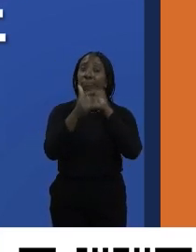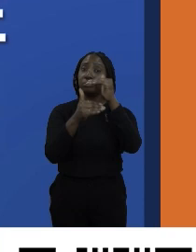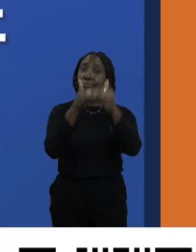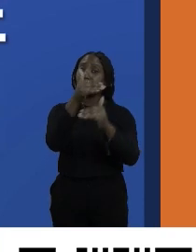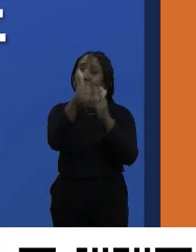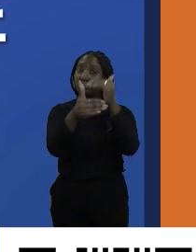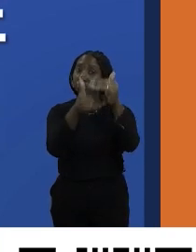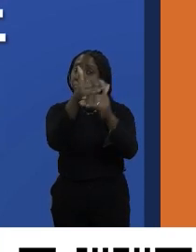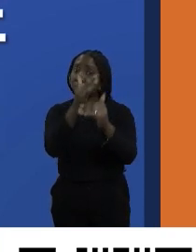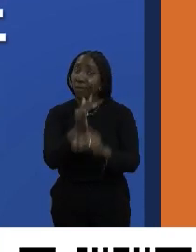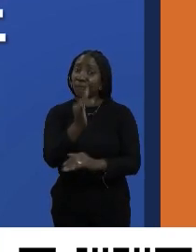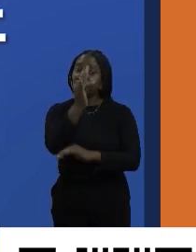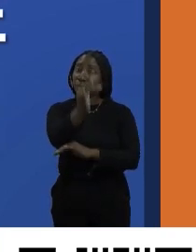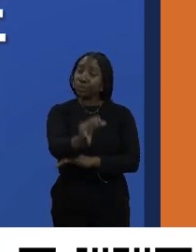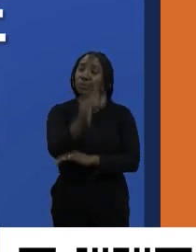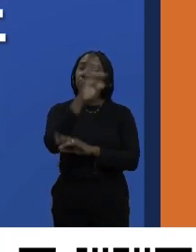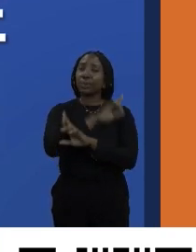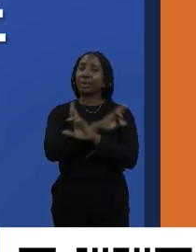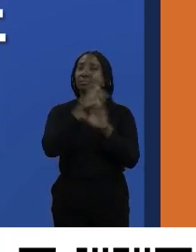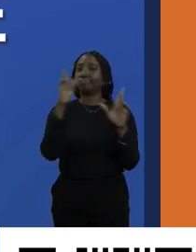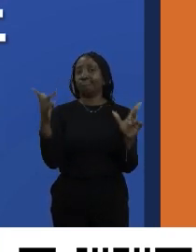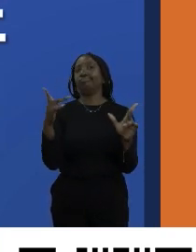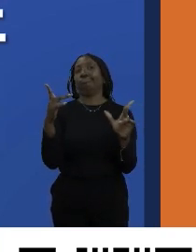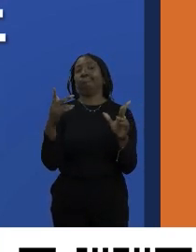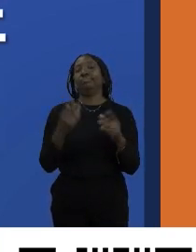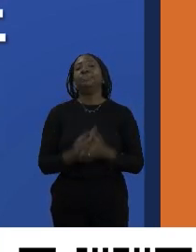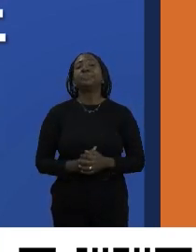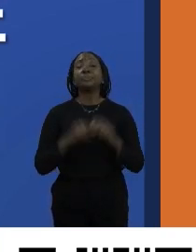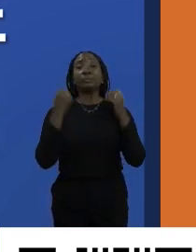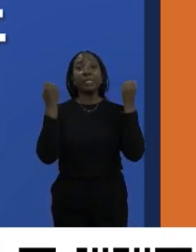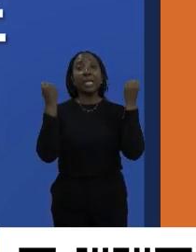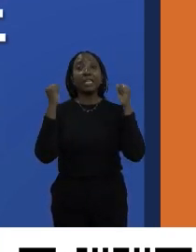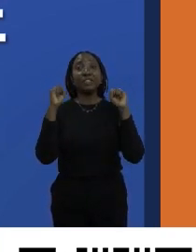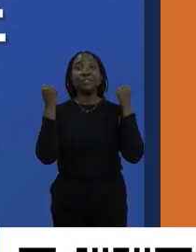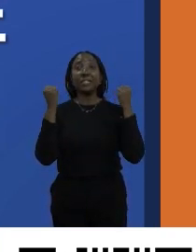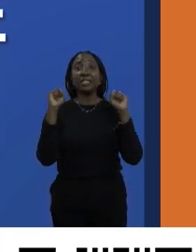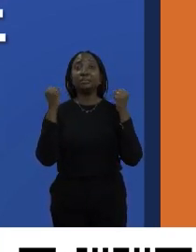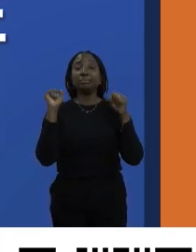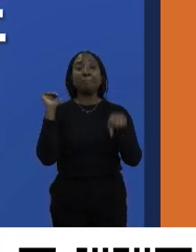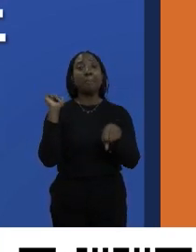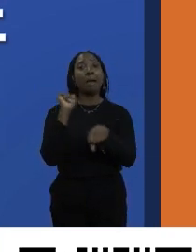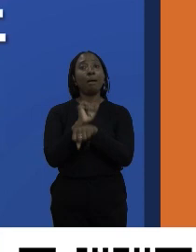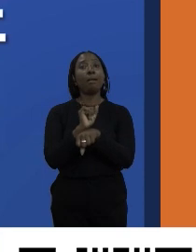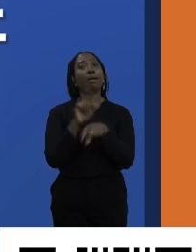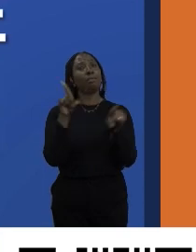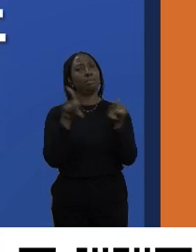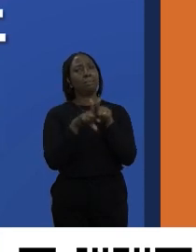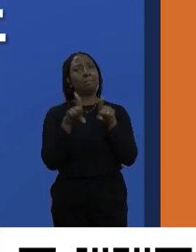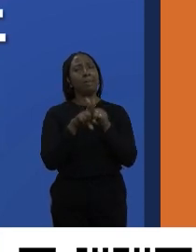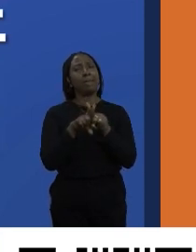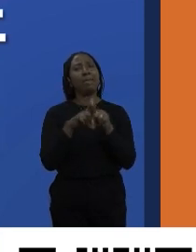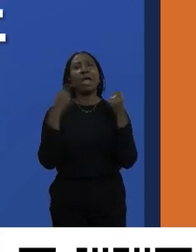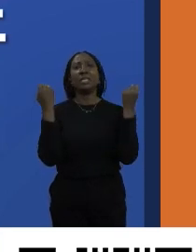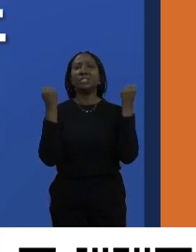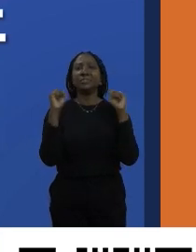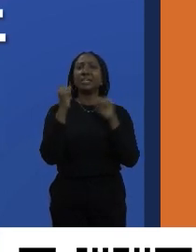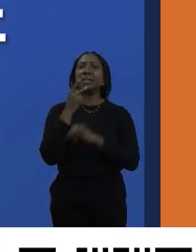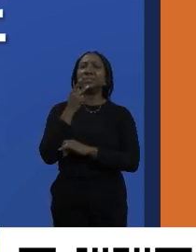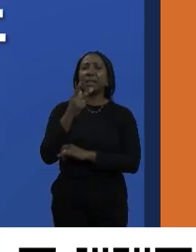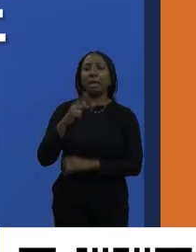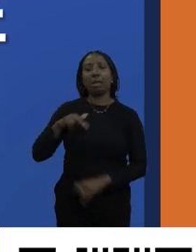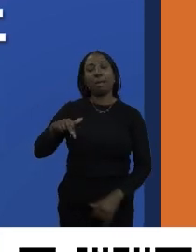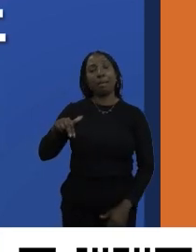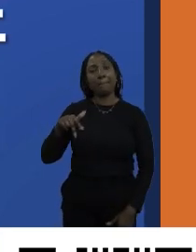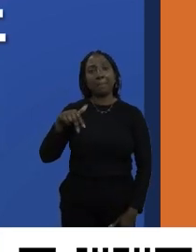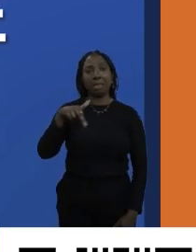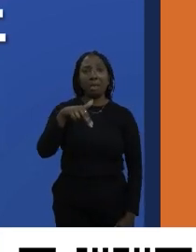enorme. Tá? E atividade física, a gente está parando de fazer atividade física. E a atividade física que eu falo é, poxa, é uma caminhada,